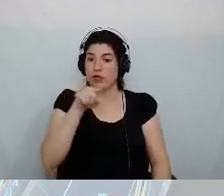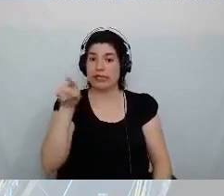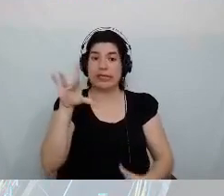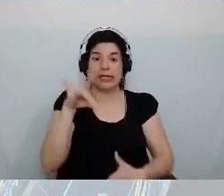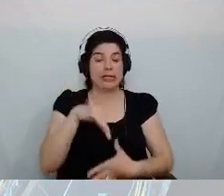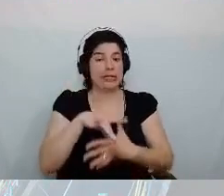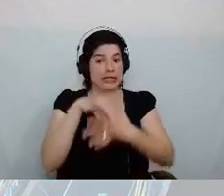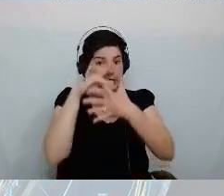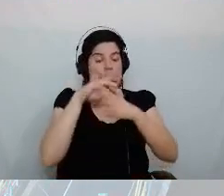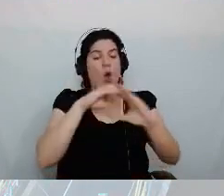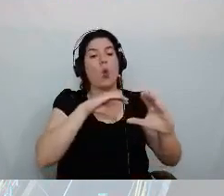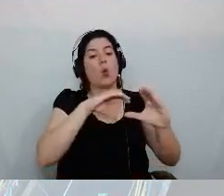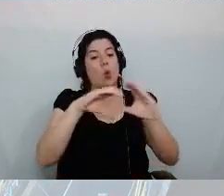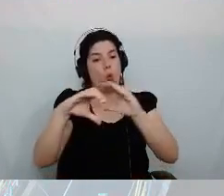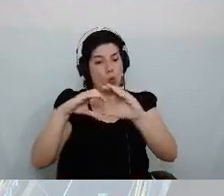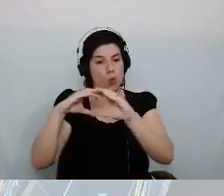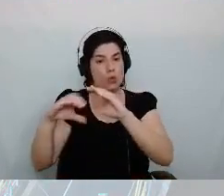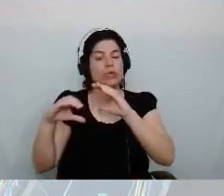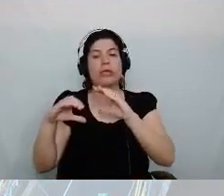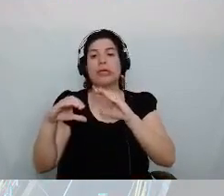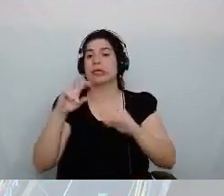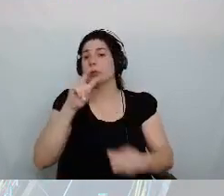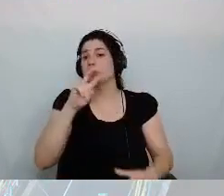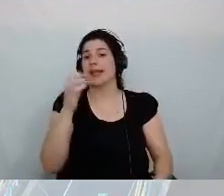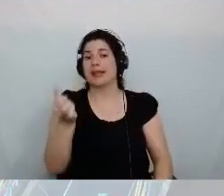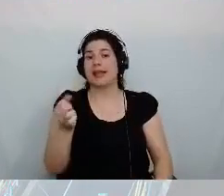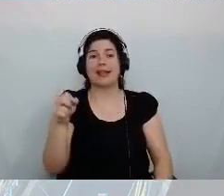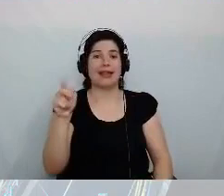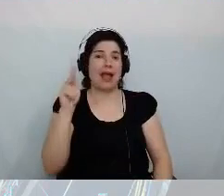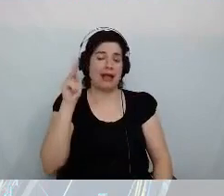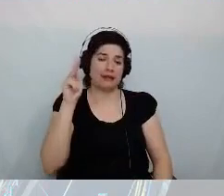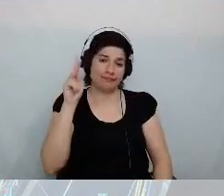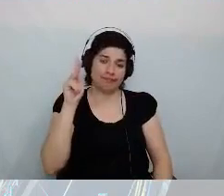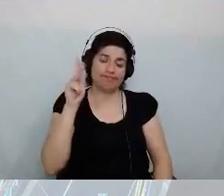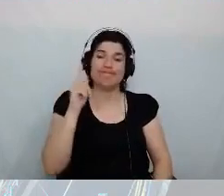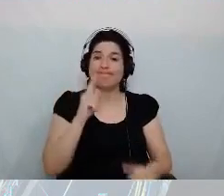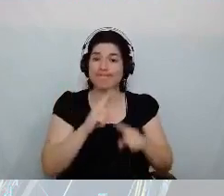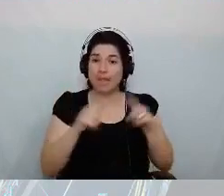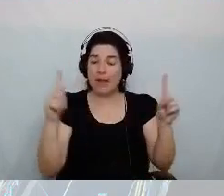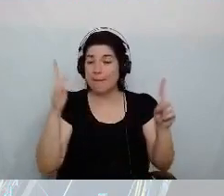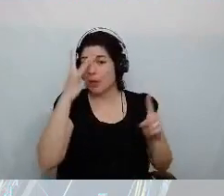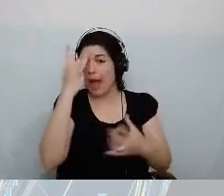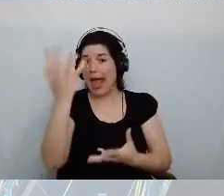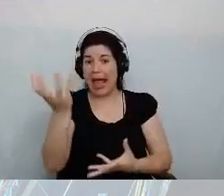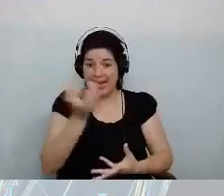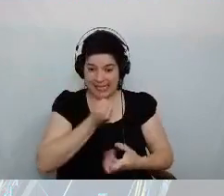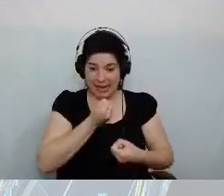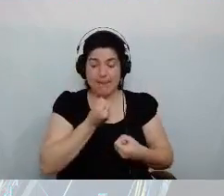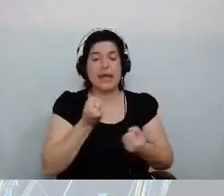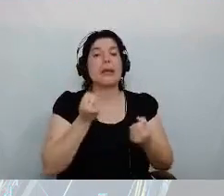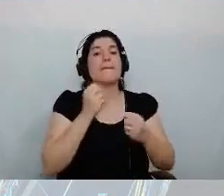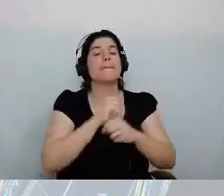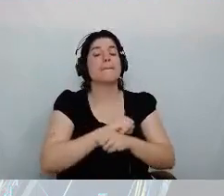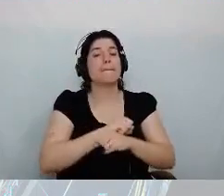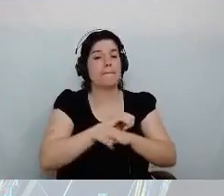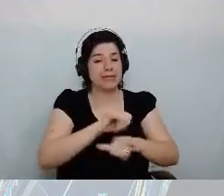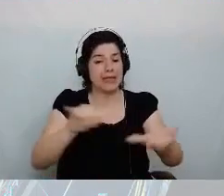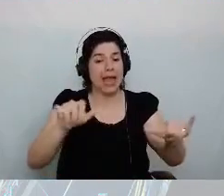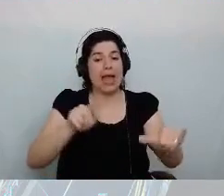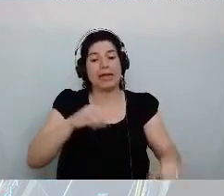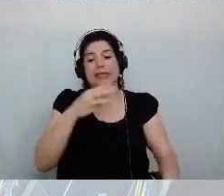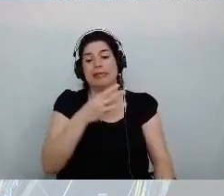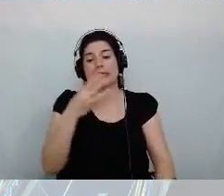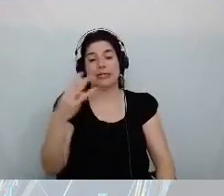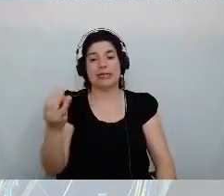se comunicam em 56K. Mas quem está recebendo essa mensagem é o